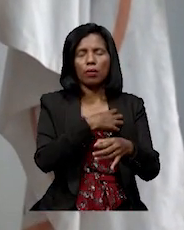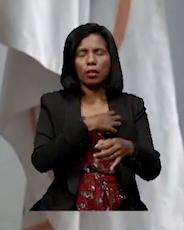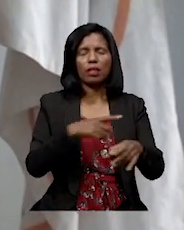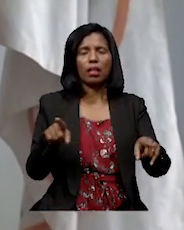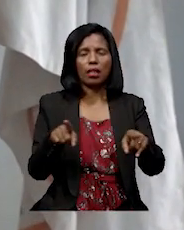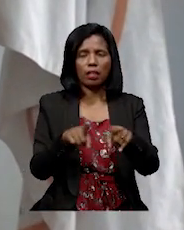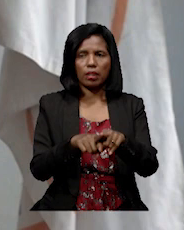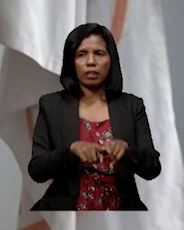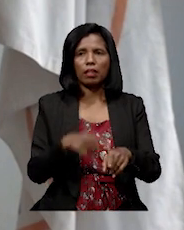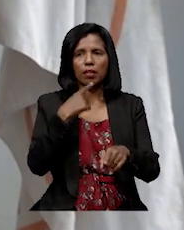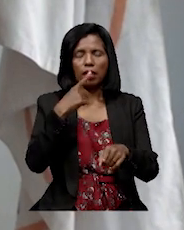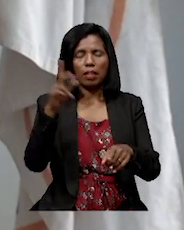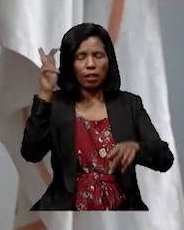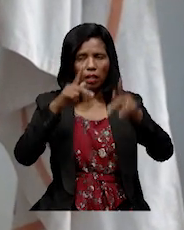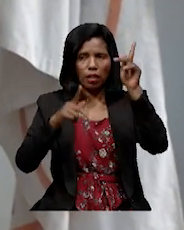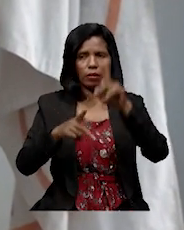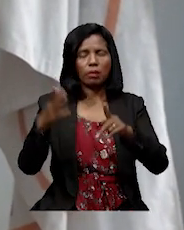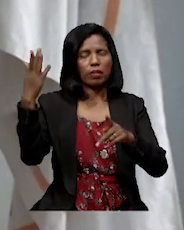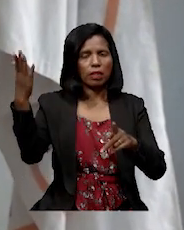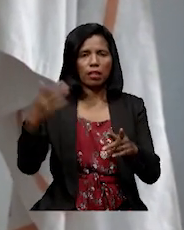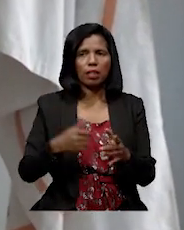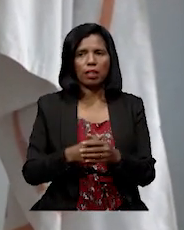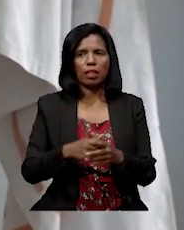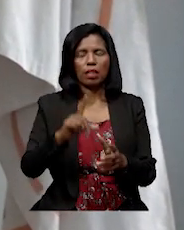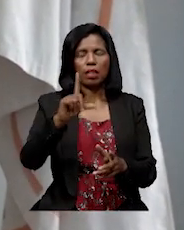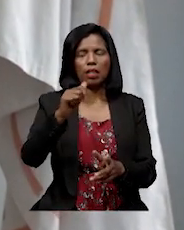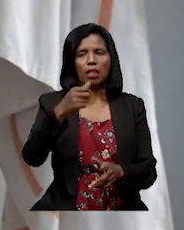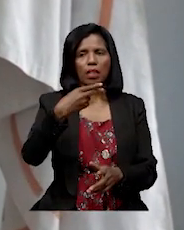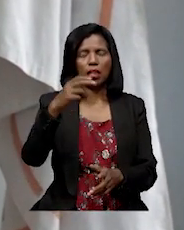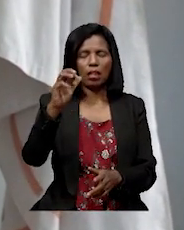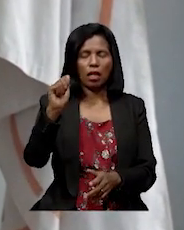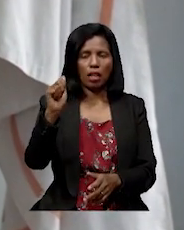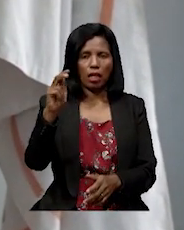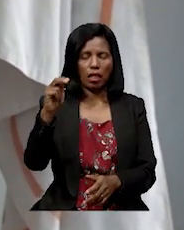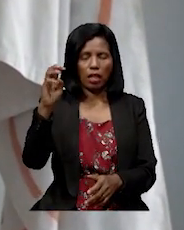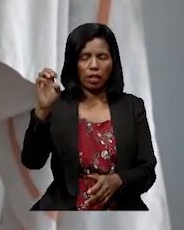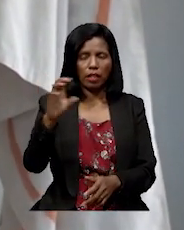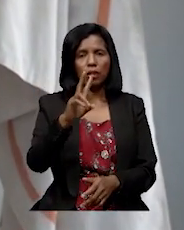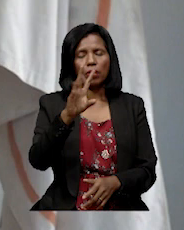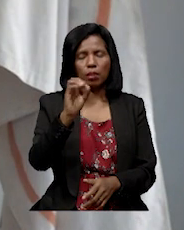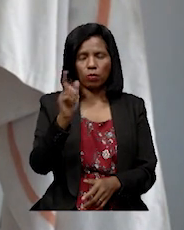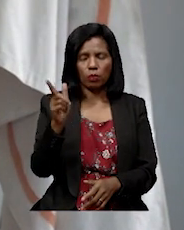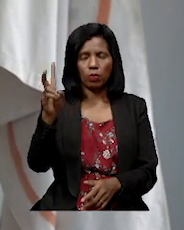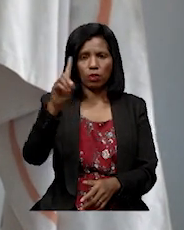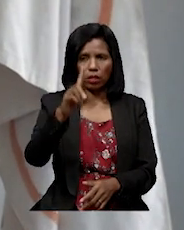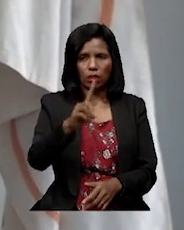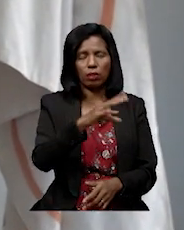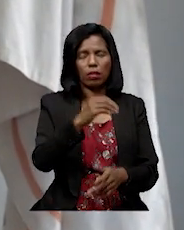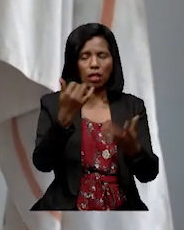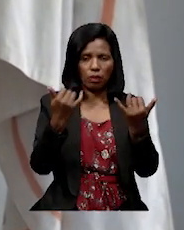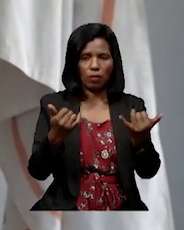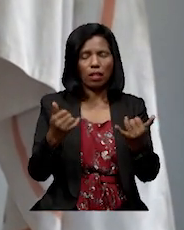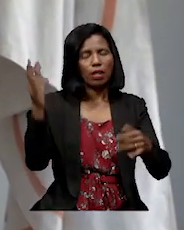referência a nesse caso nebe acontece, iha, lahane, ia 2021, no mos, caso da nebe atual agora da que te discuti,